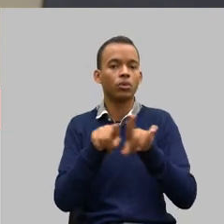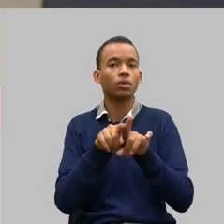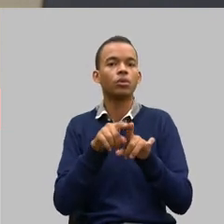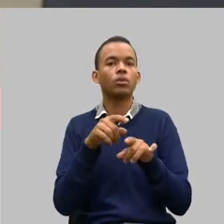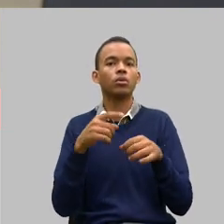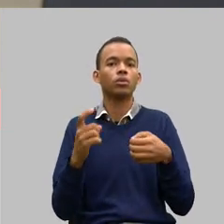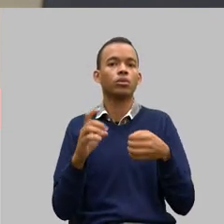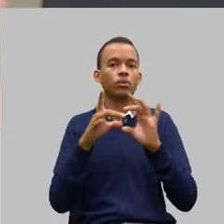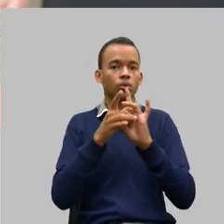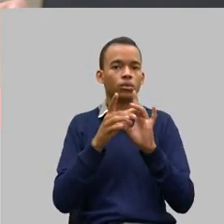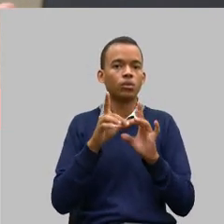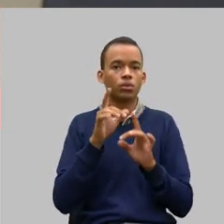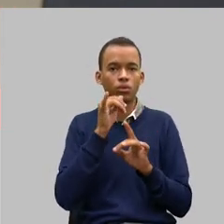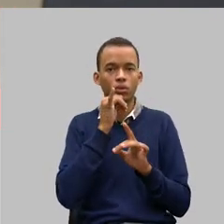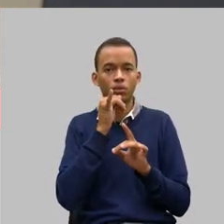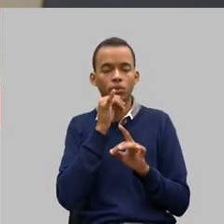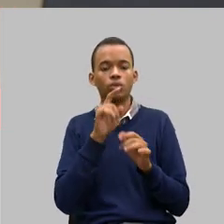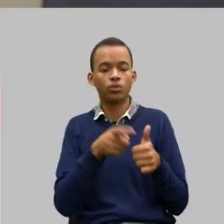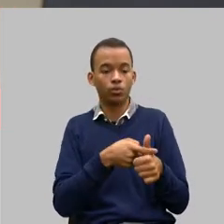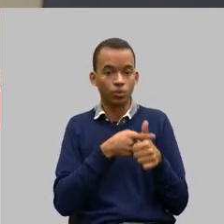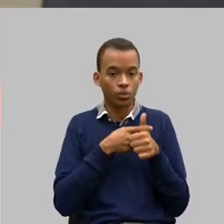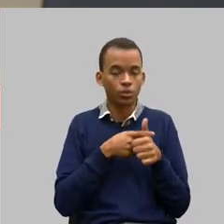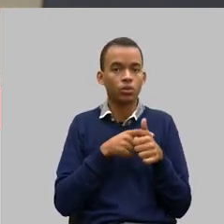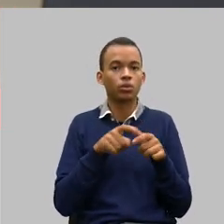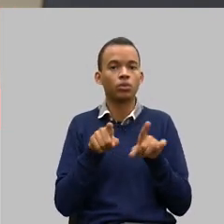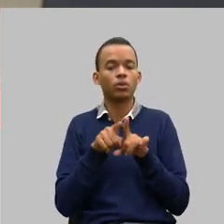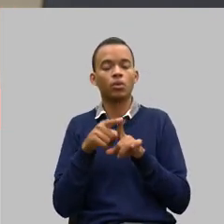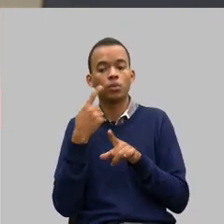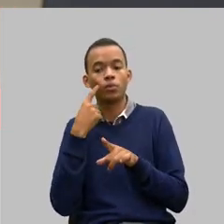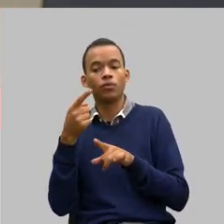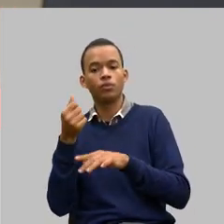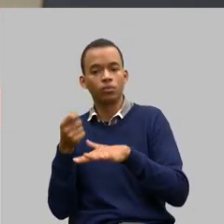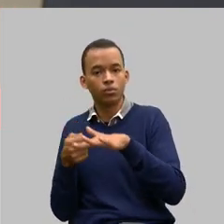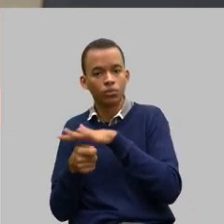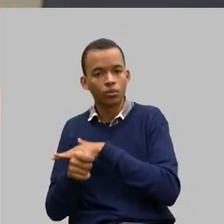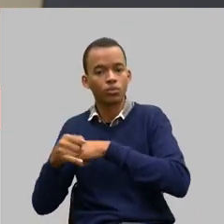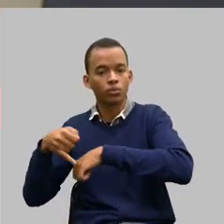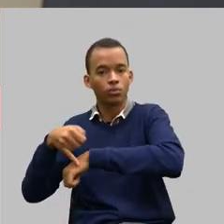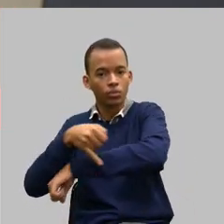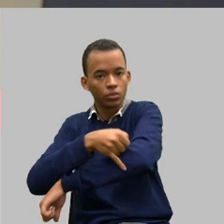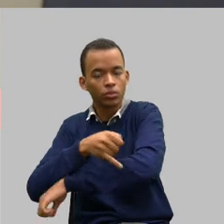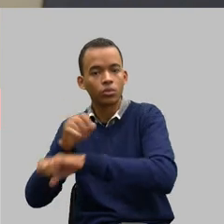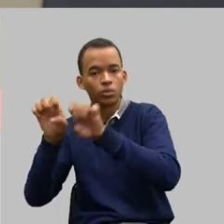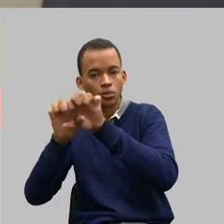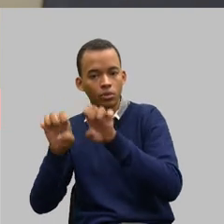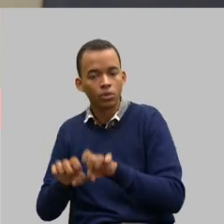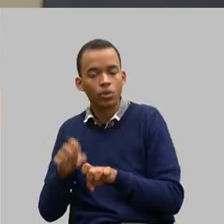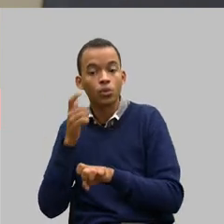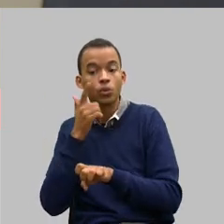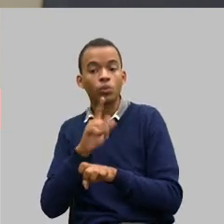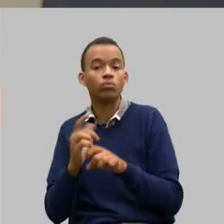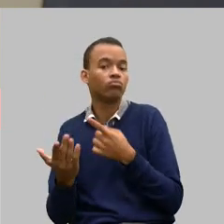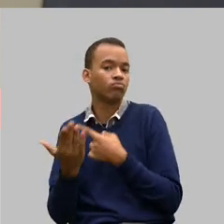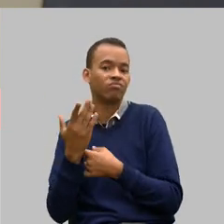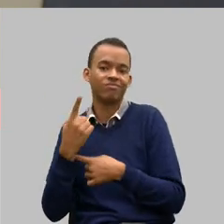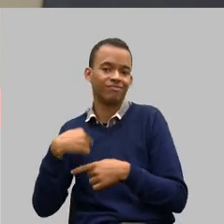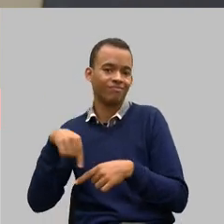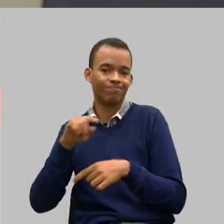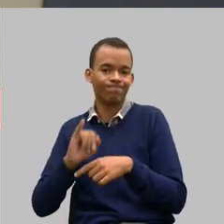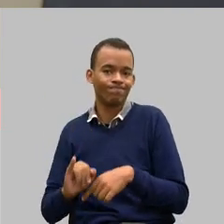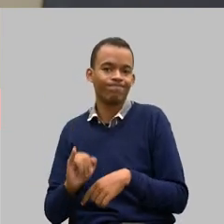abatimento do indexador da dívida mediante investimentos e infraestrutura né isso abre para nós uma oportunidade né muito